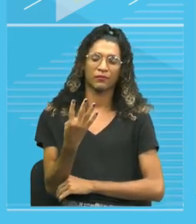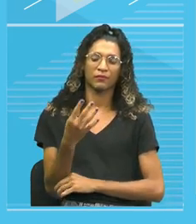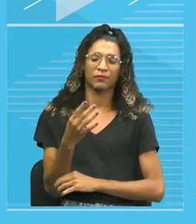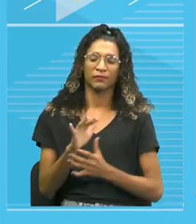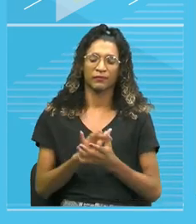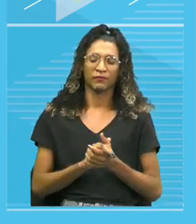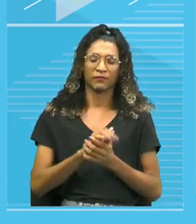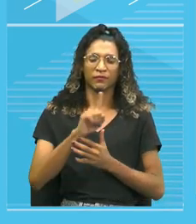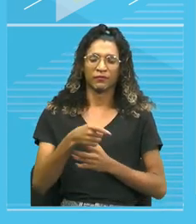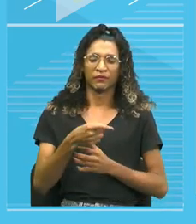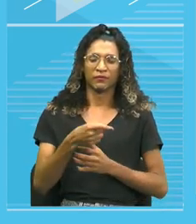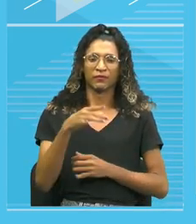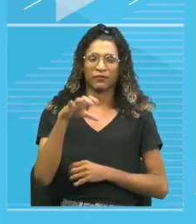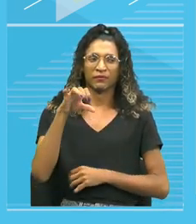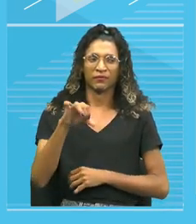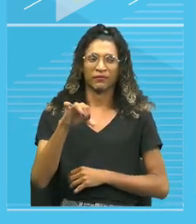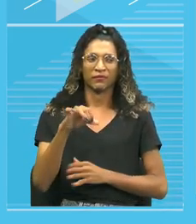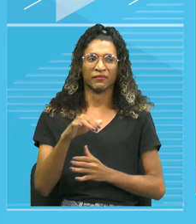,9